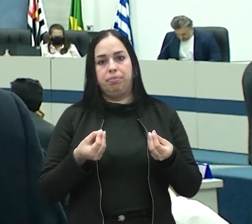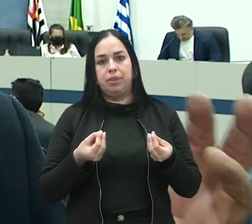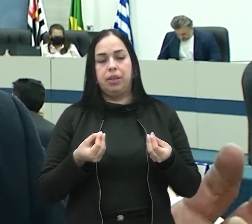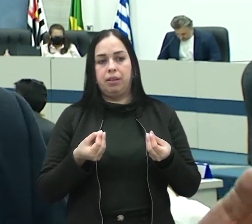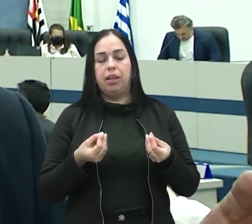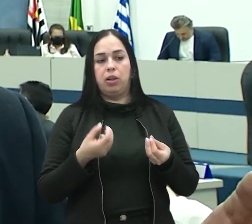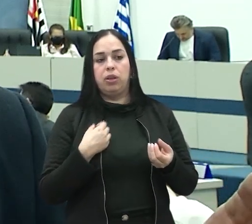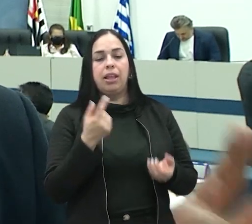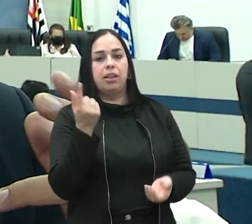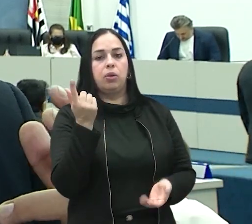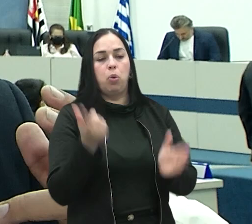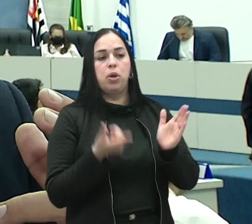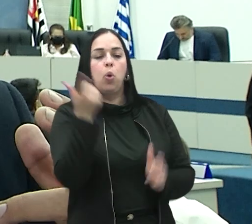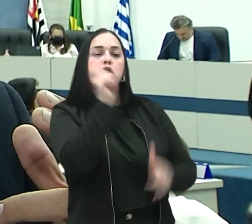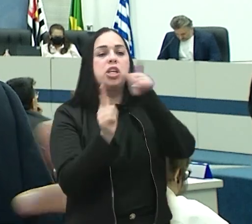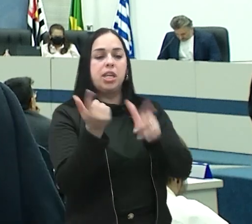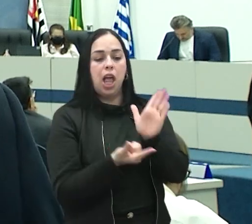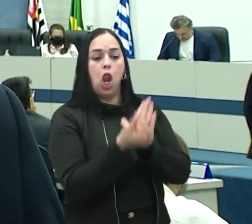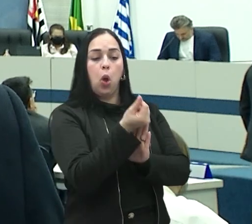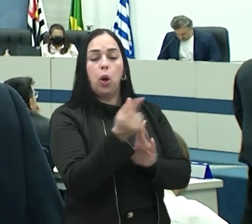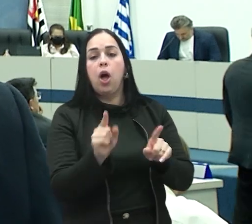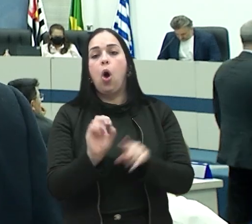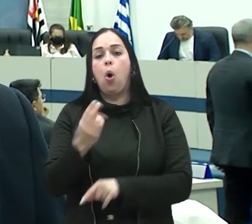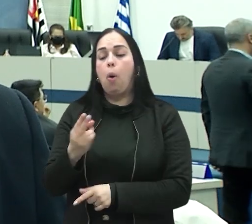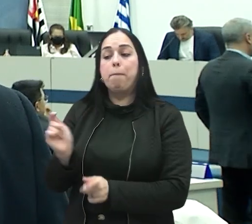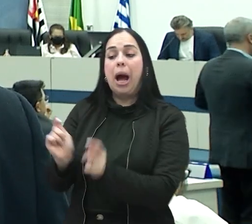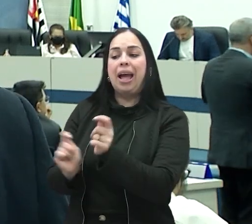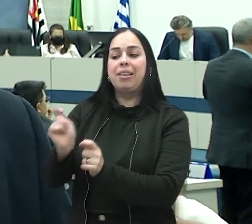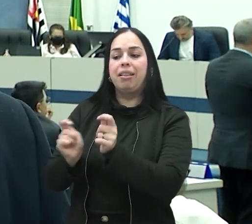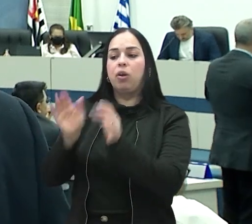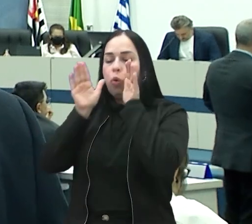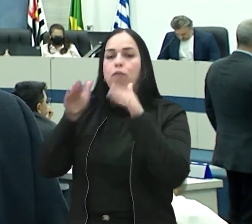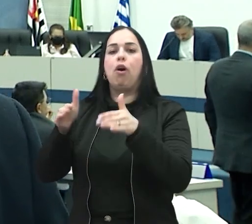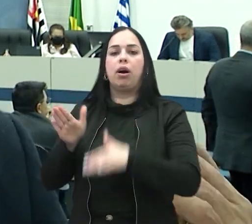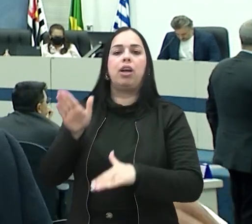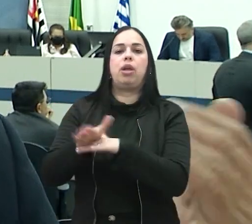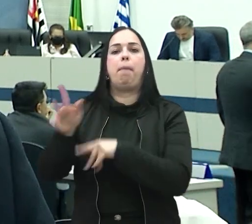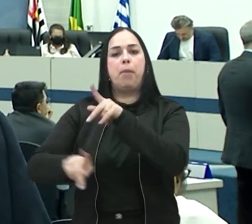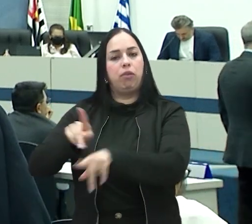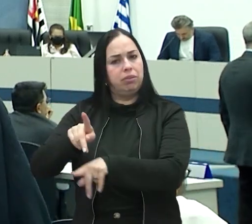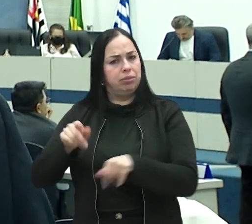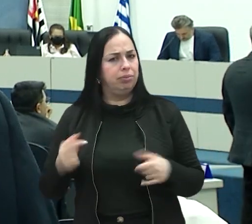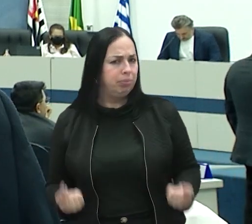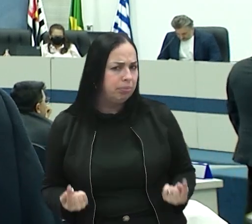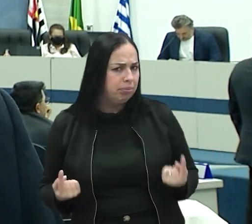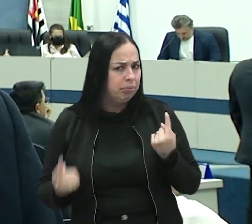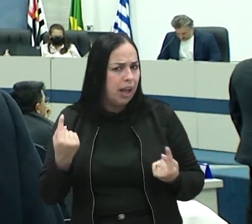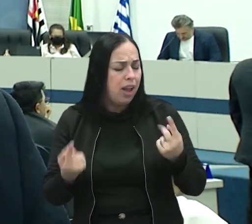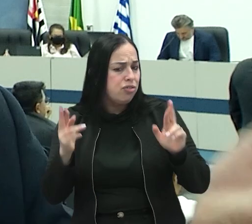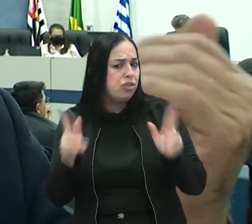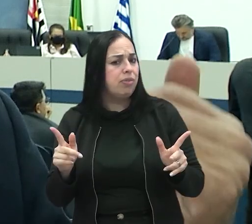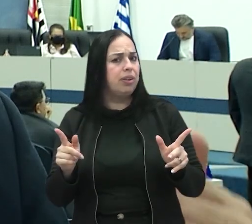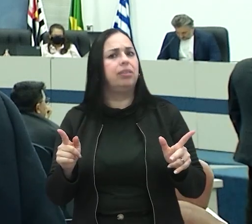ter uma visão capitalista do lucro ou uma visão de uma economia voltada para o povo.